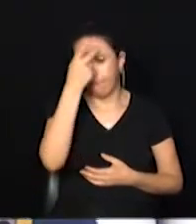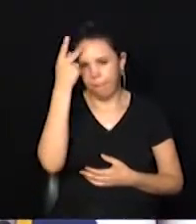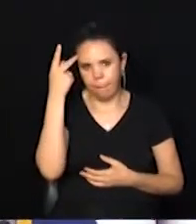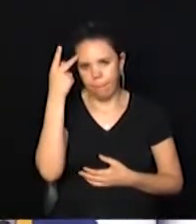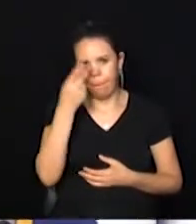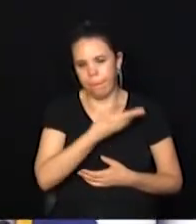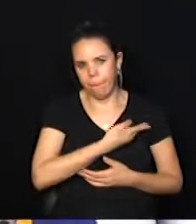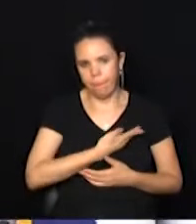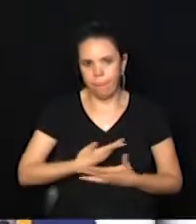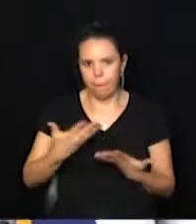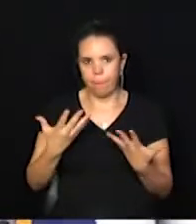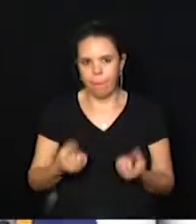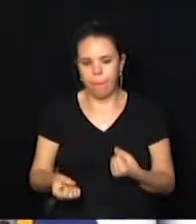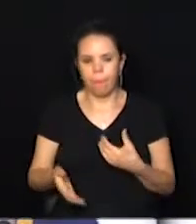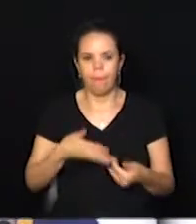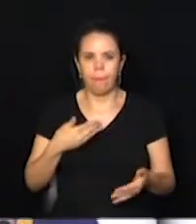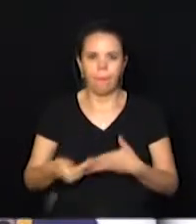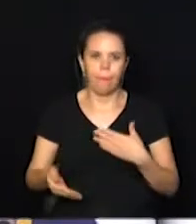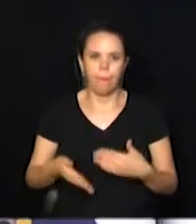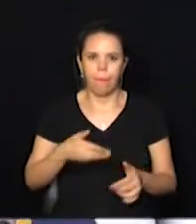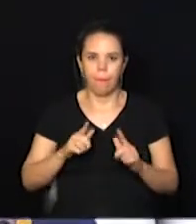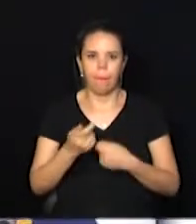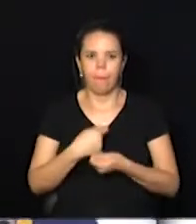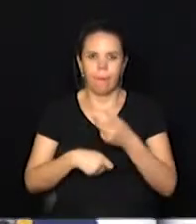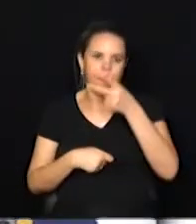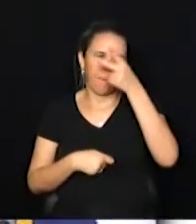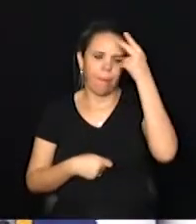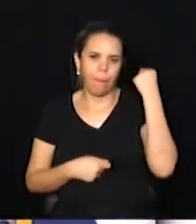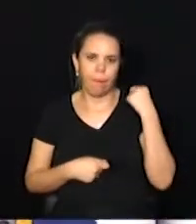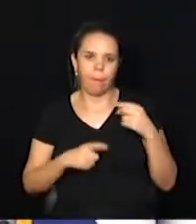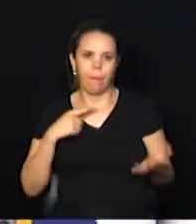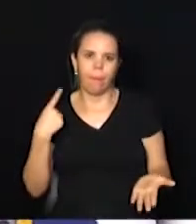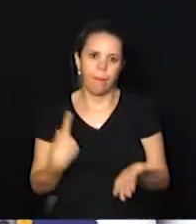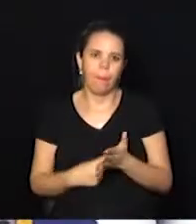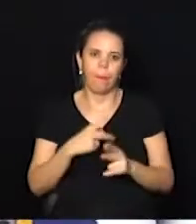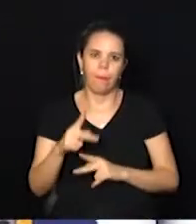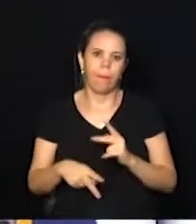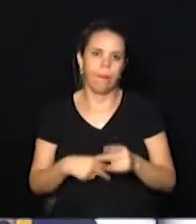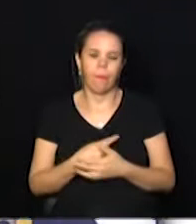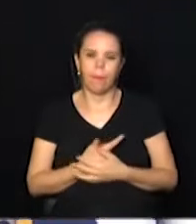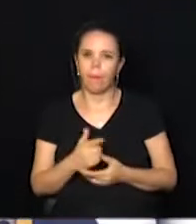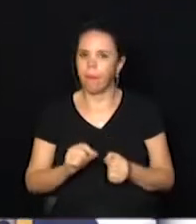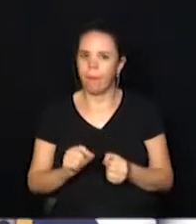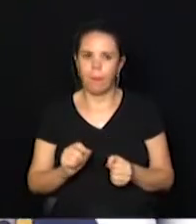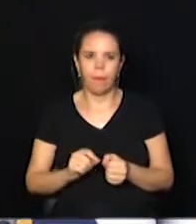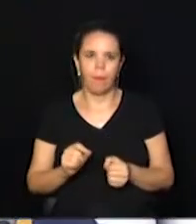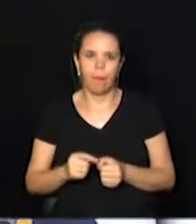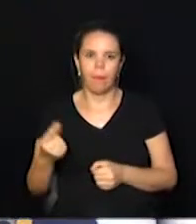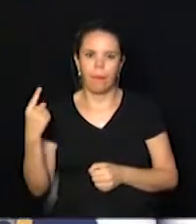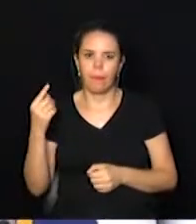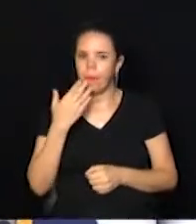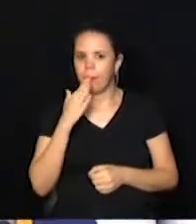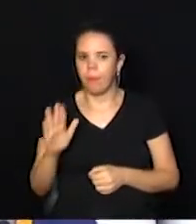ao assumir qualquer que seja gestão pública, tem um compromisso com o povo e não faz aquilo que ele